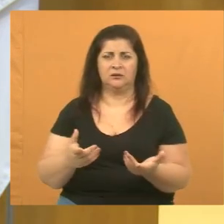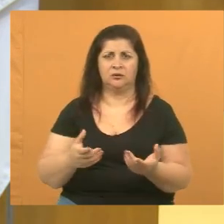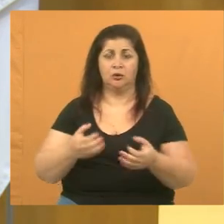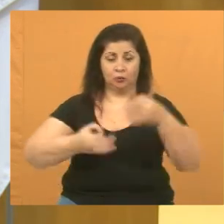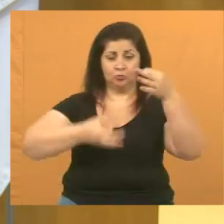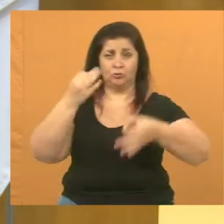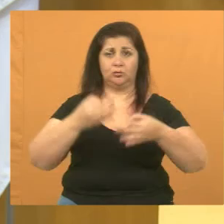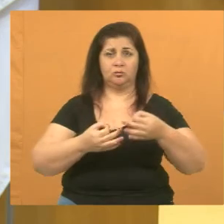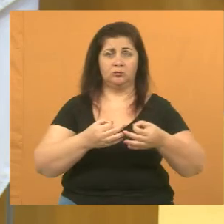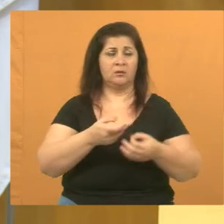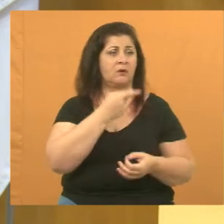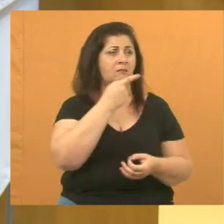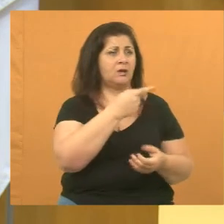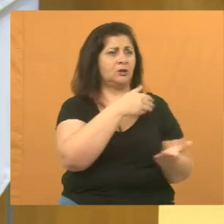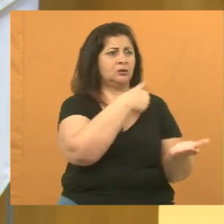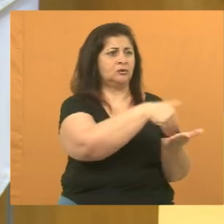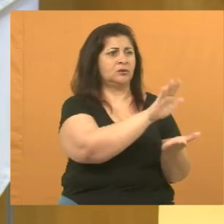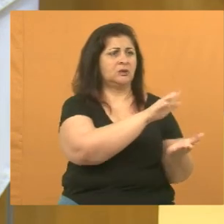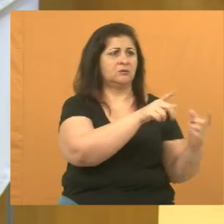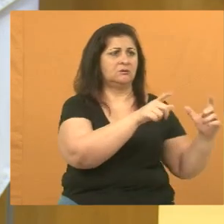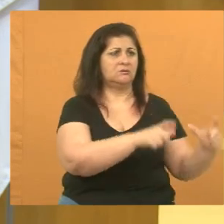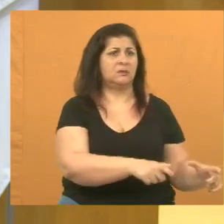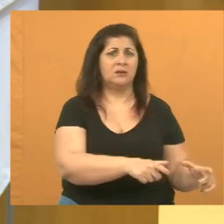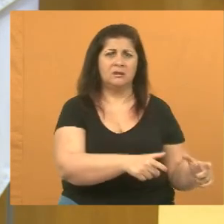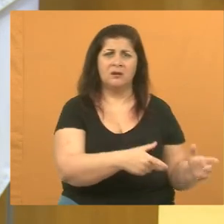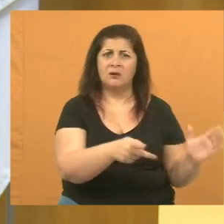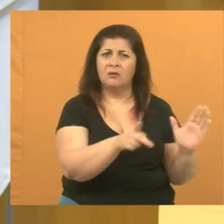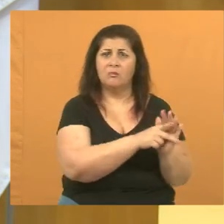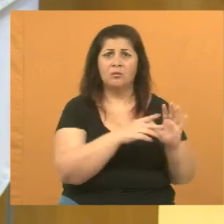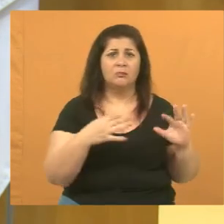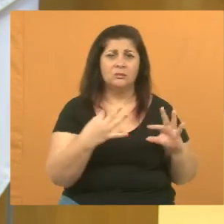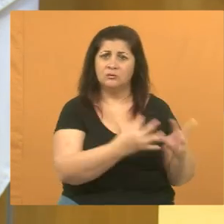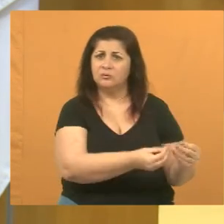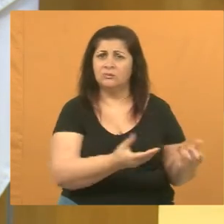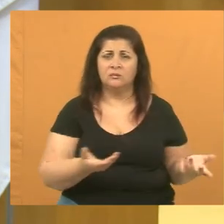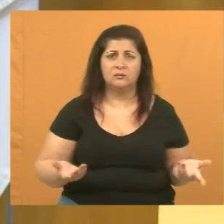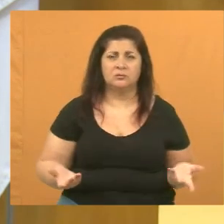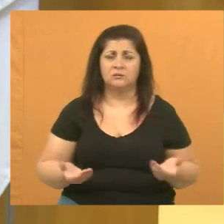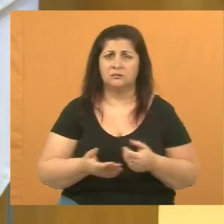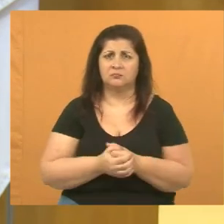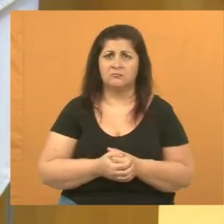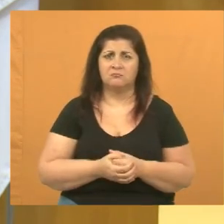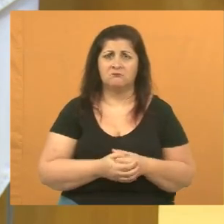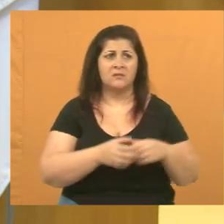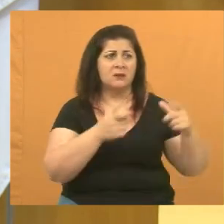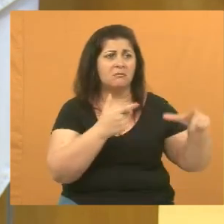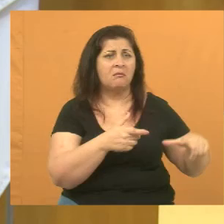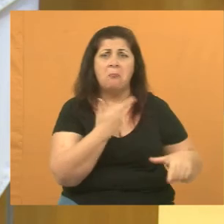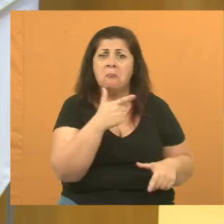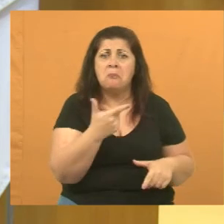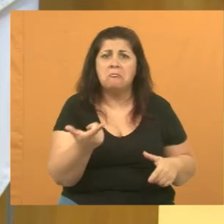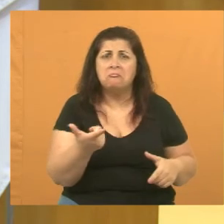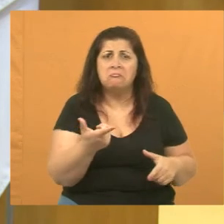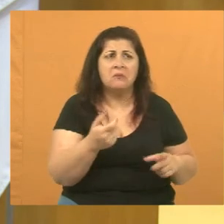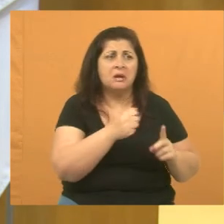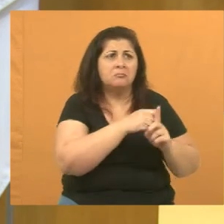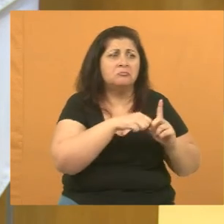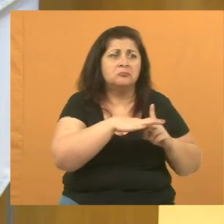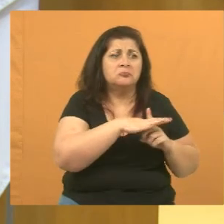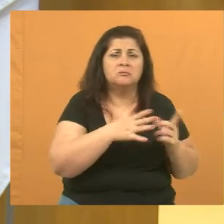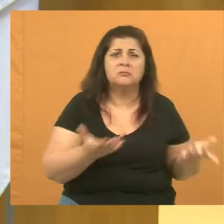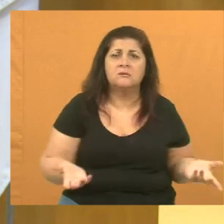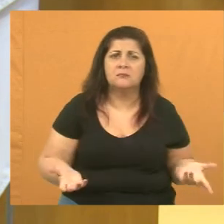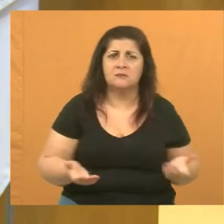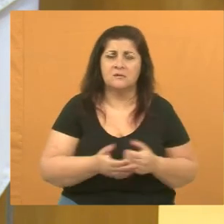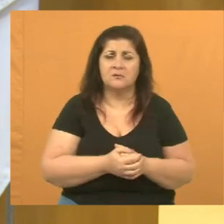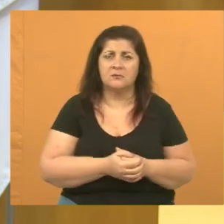tirar da terra que ficou para todo mundo, de uma terra que não tem fim social,